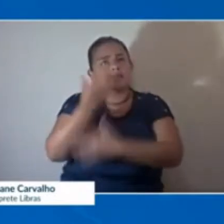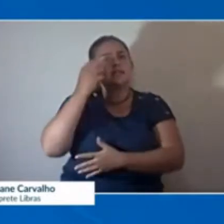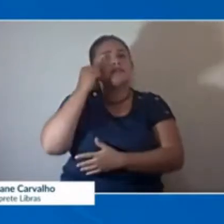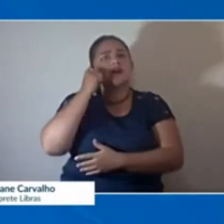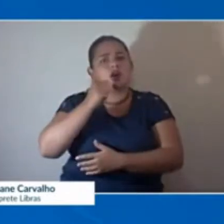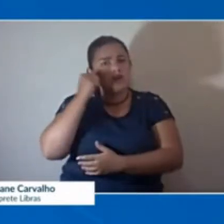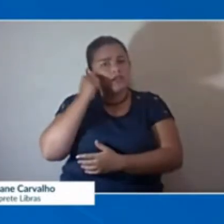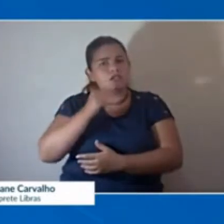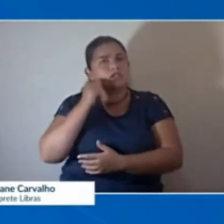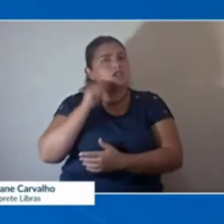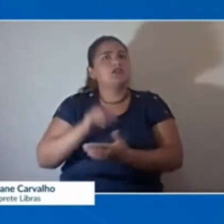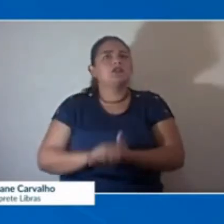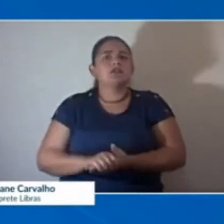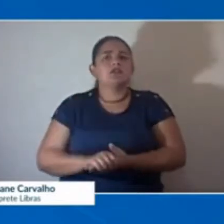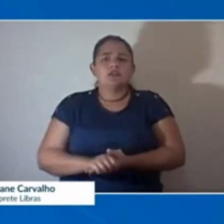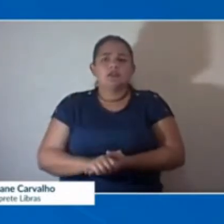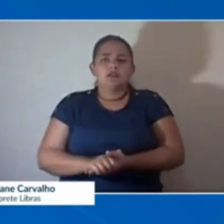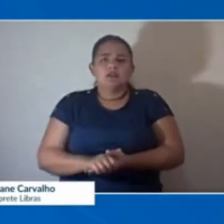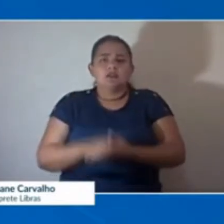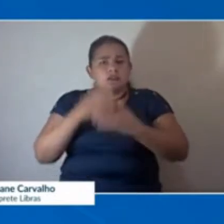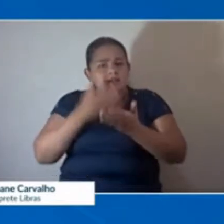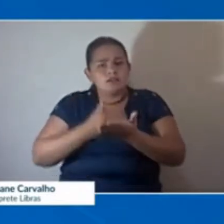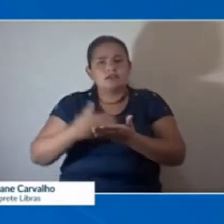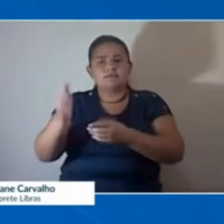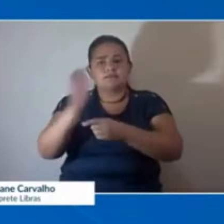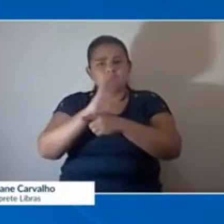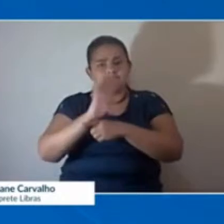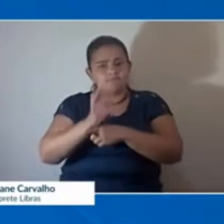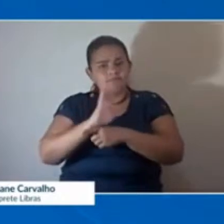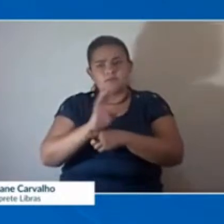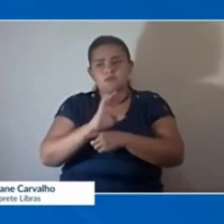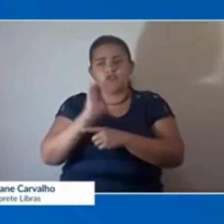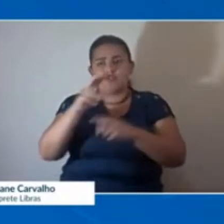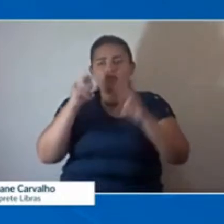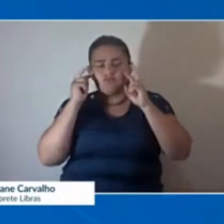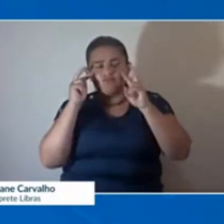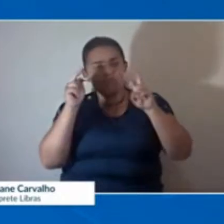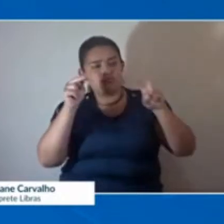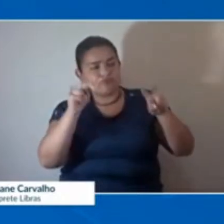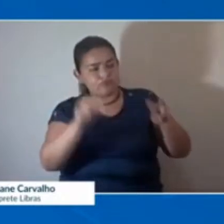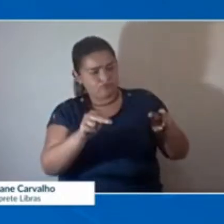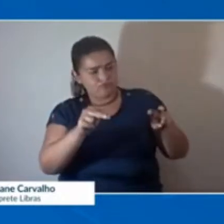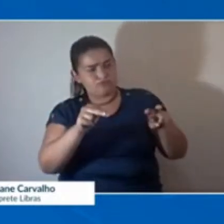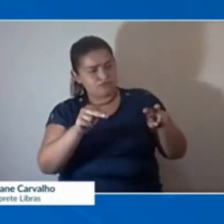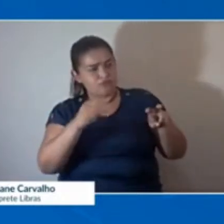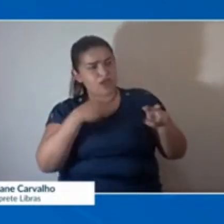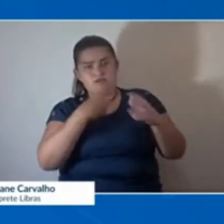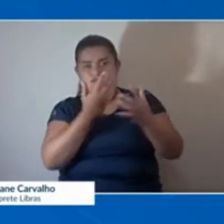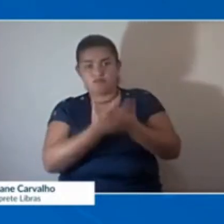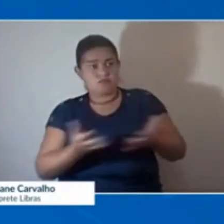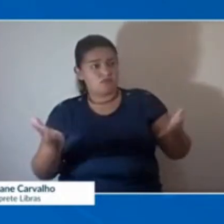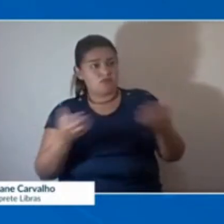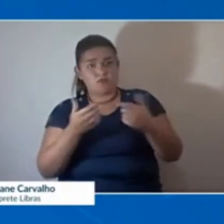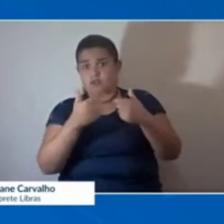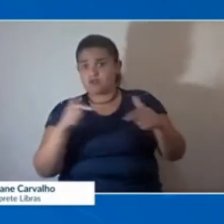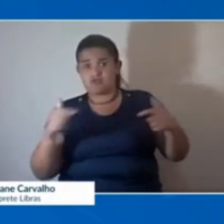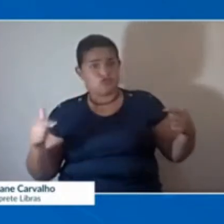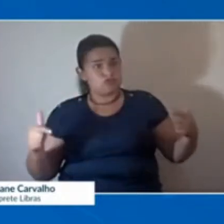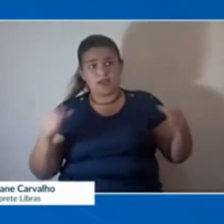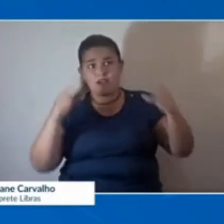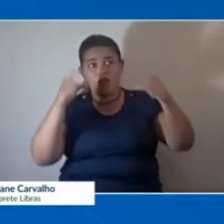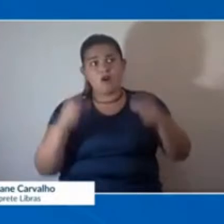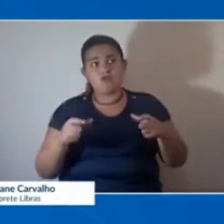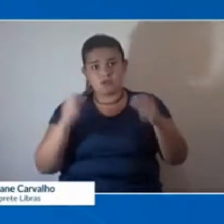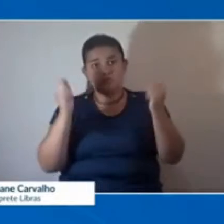tirando a partir de filmes que só são vistos em festivais, porque a gente não tem janela de distribuição, que é